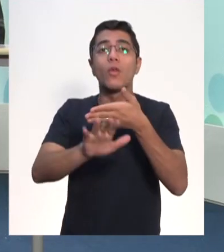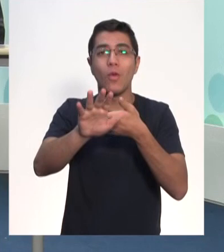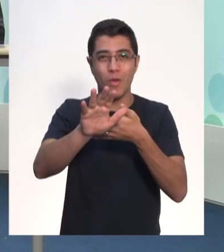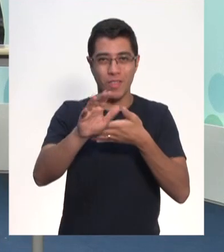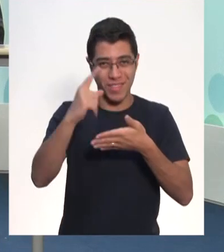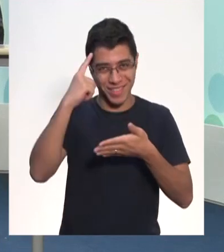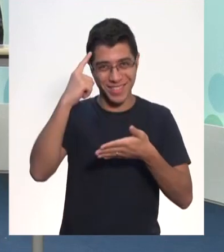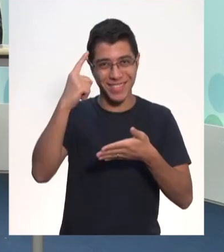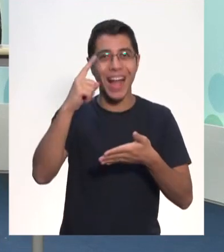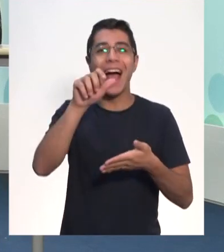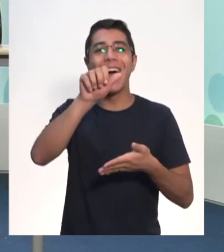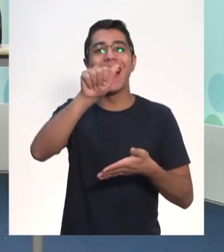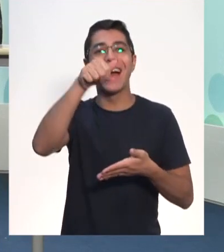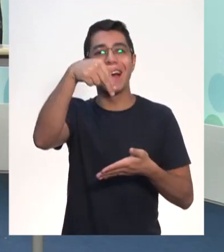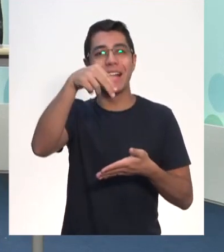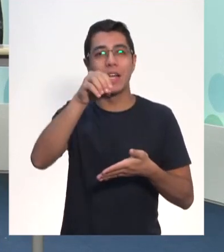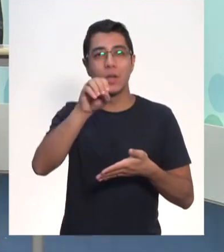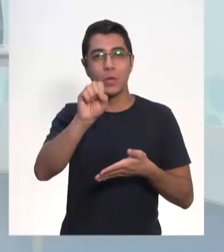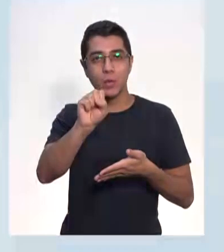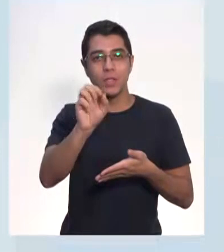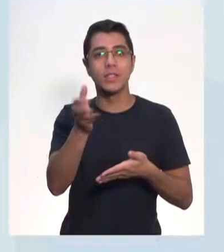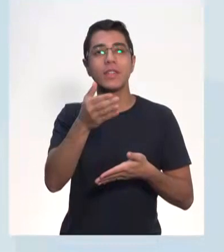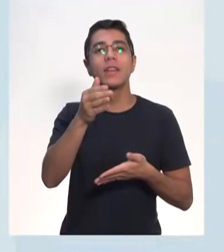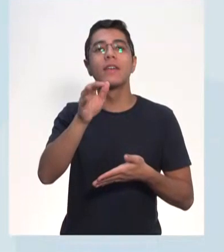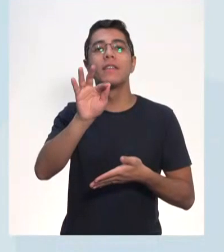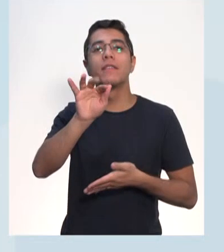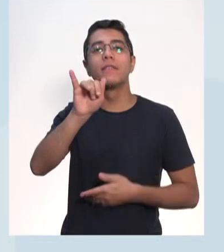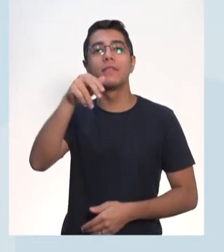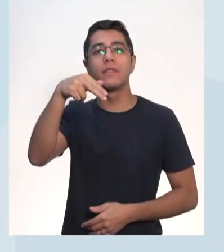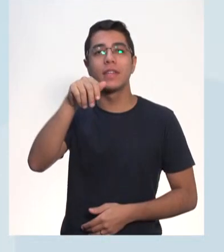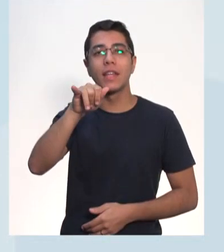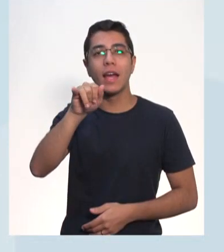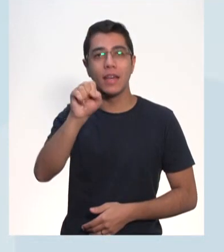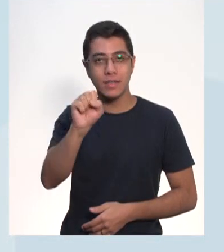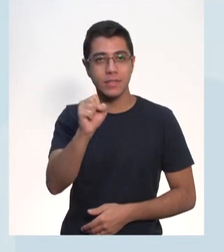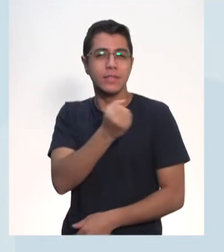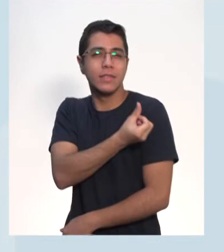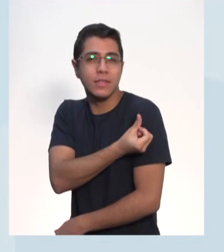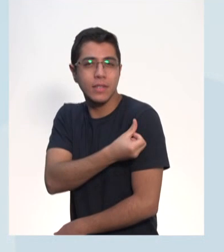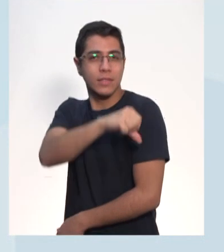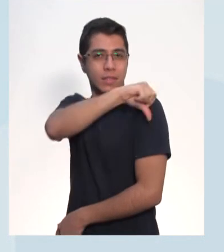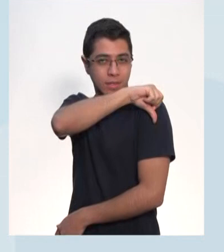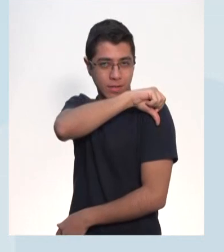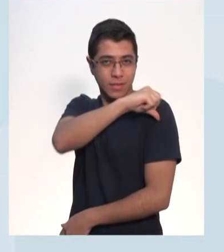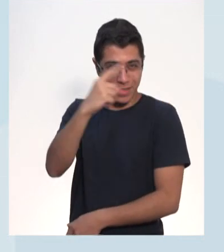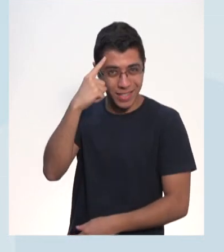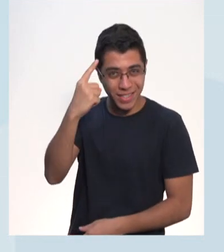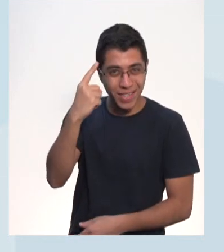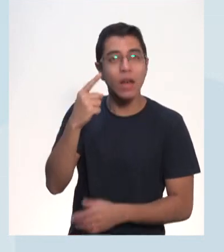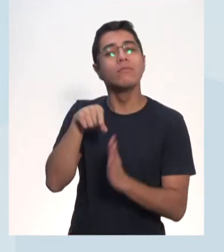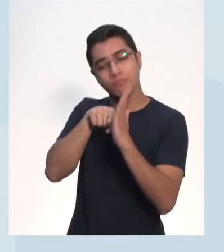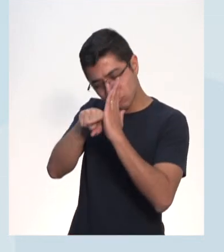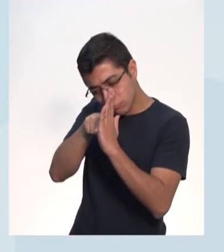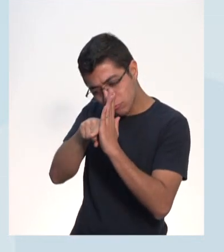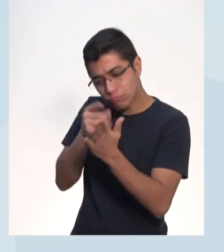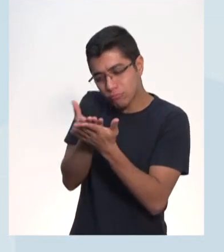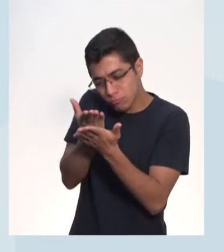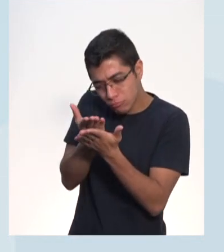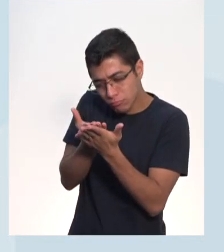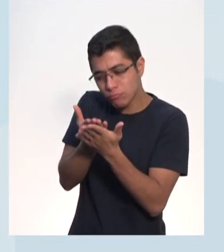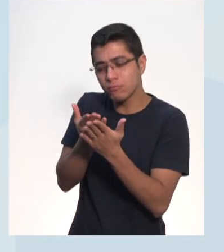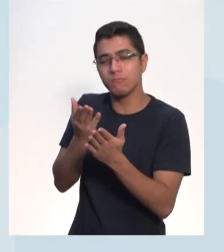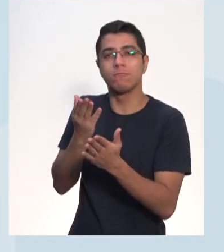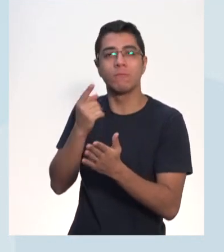observar, um dos compromissos do ensino fundamental, no componente matemática, é o desenvolvimento